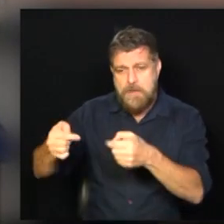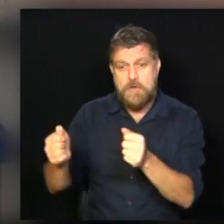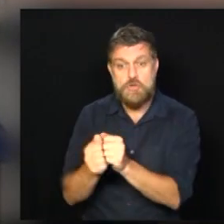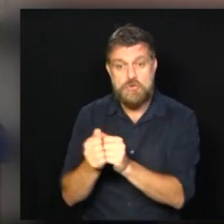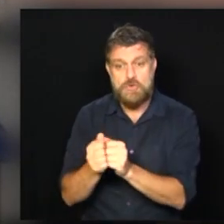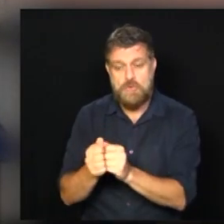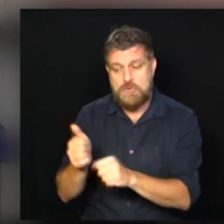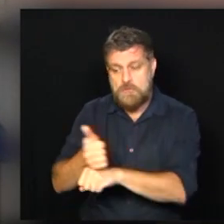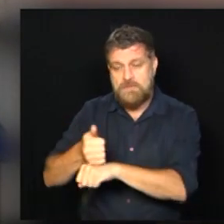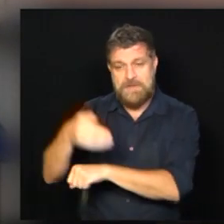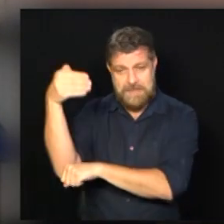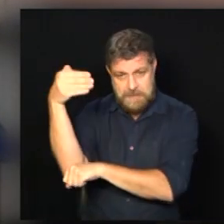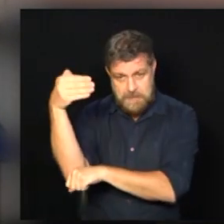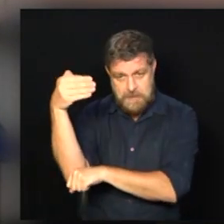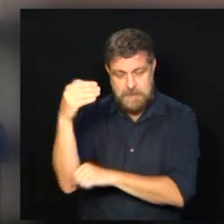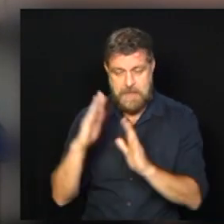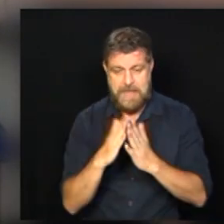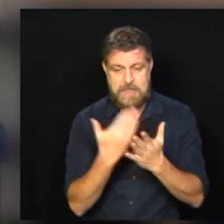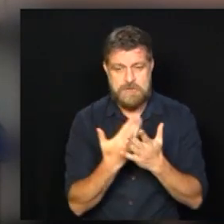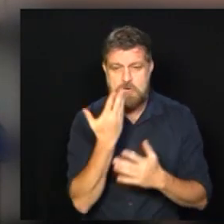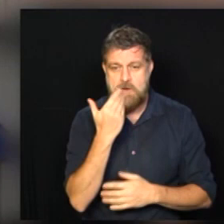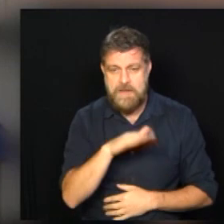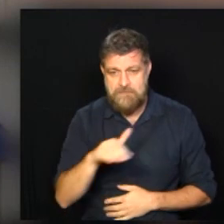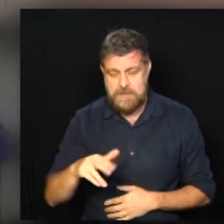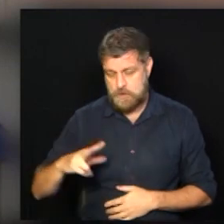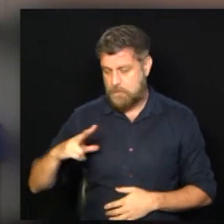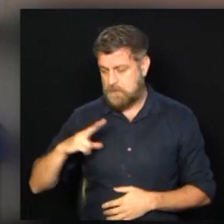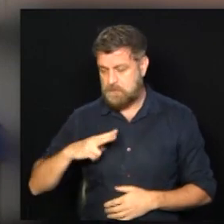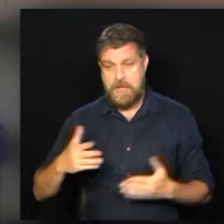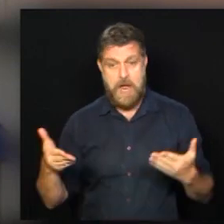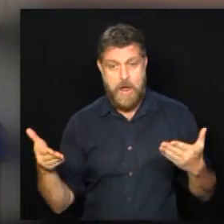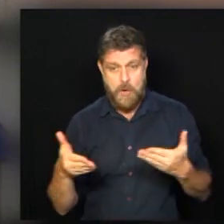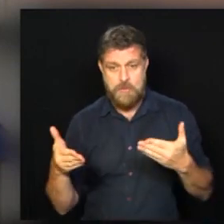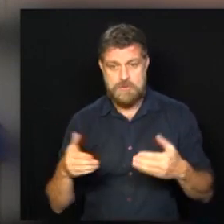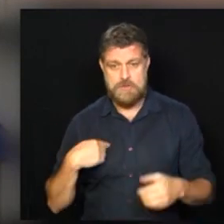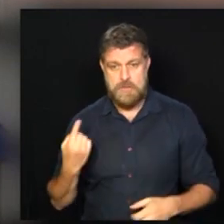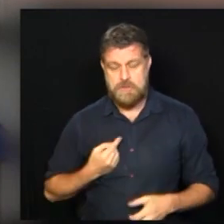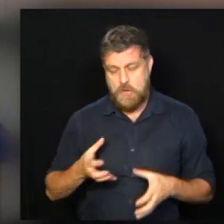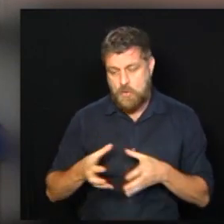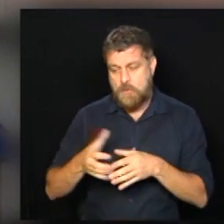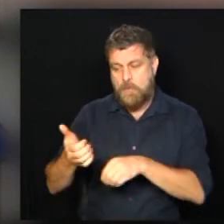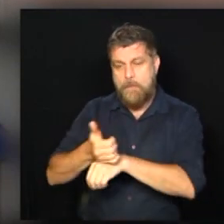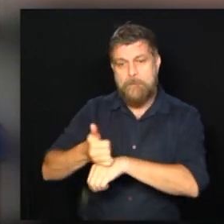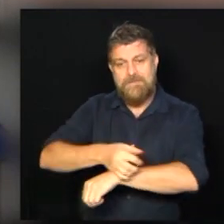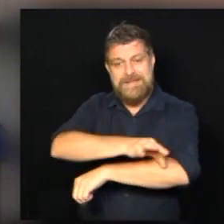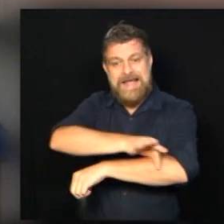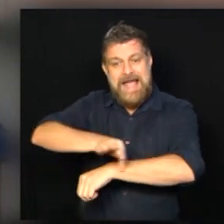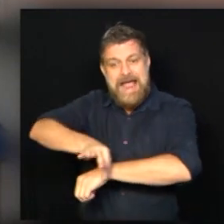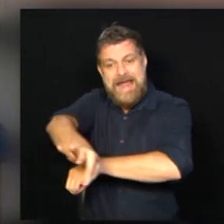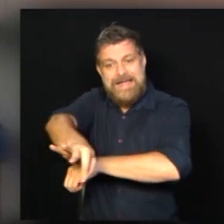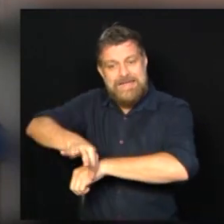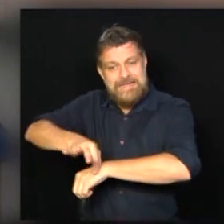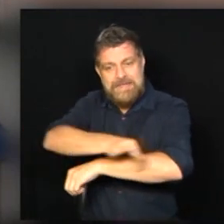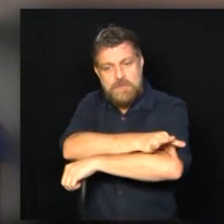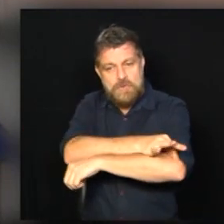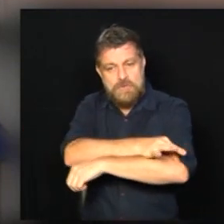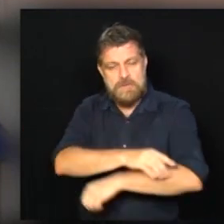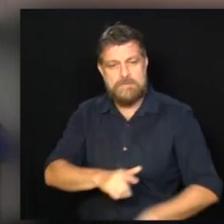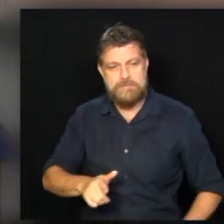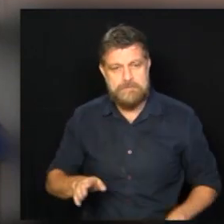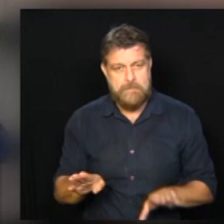hotelaria, escolas infantis particulares e hoje aqui com os profissionais de arquitetura e